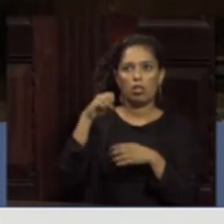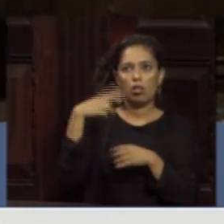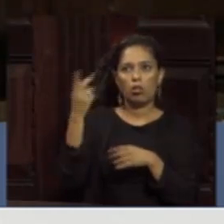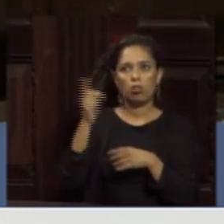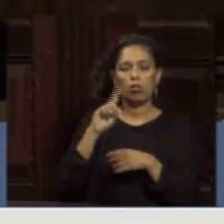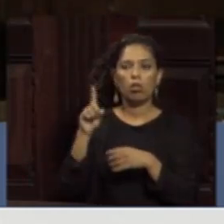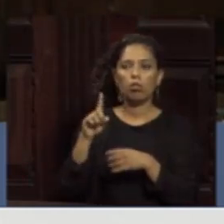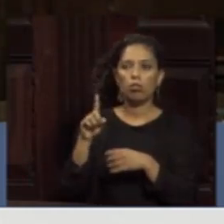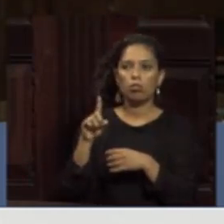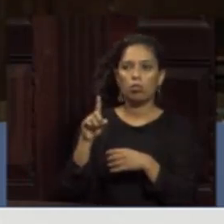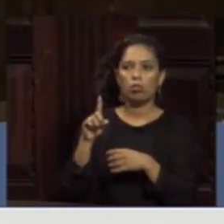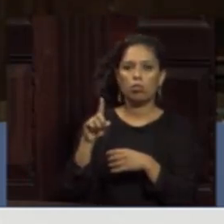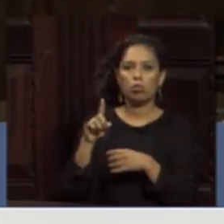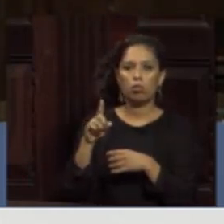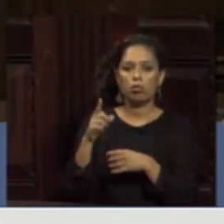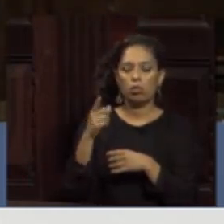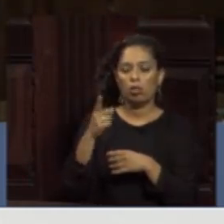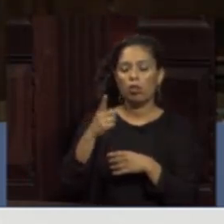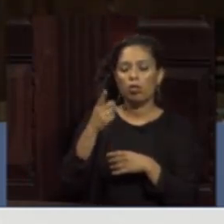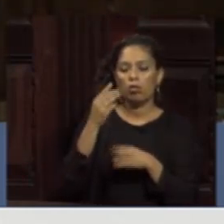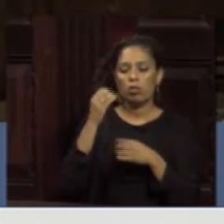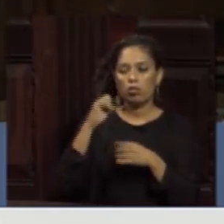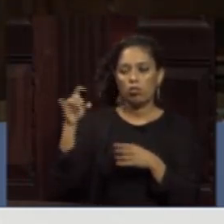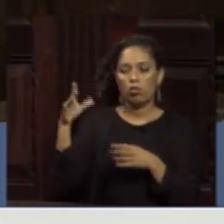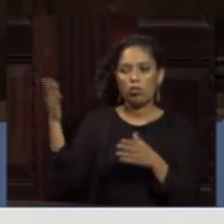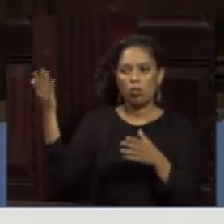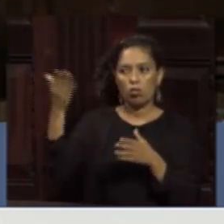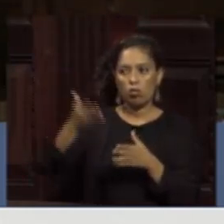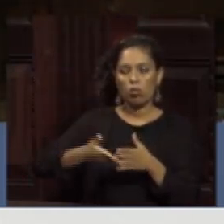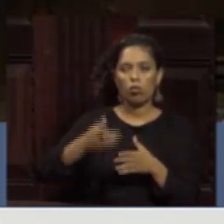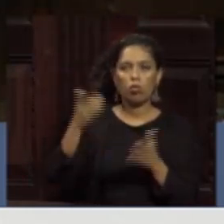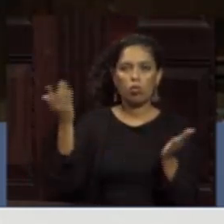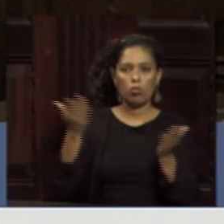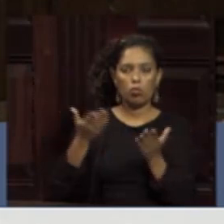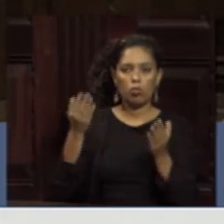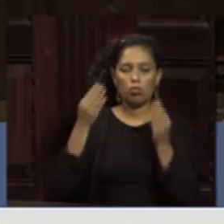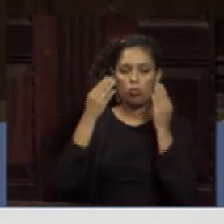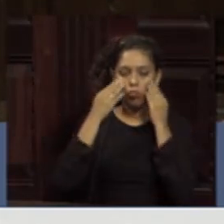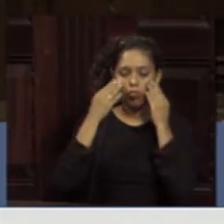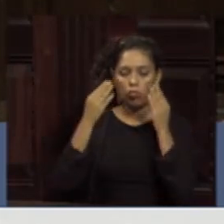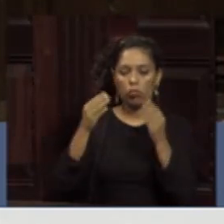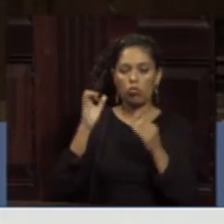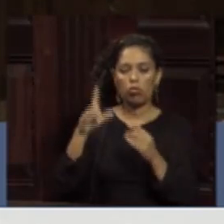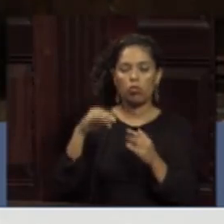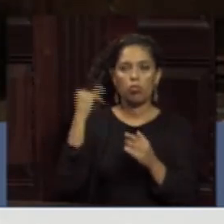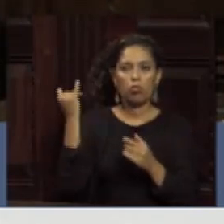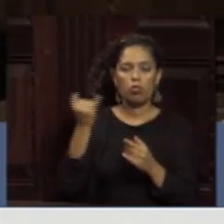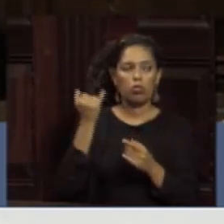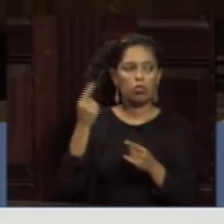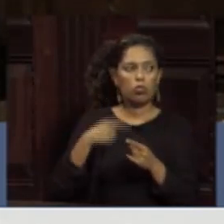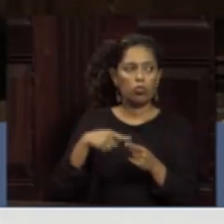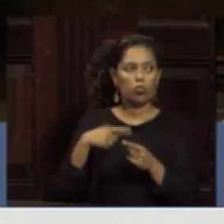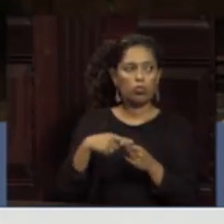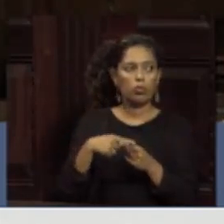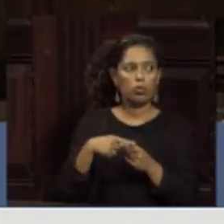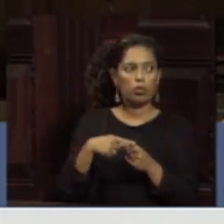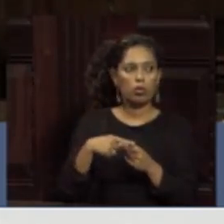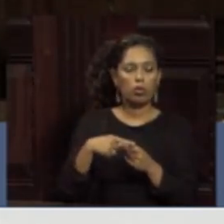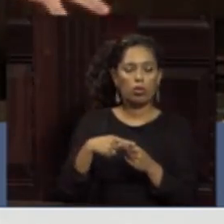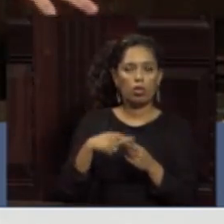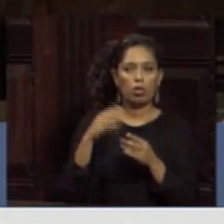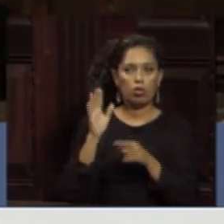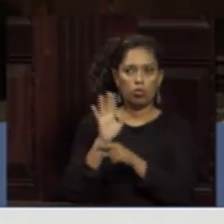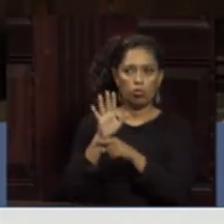e a presença de todos aqui é uma presença importante em relação ao